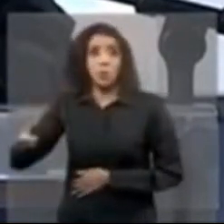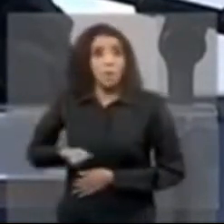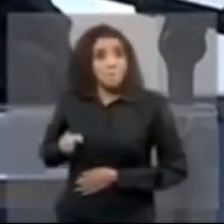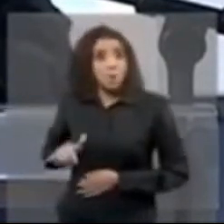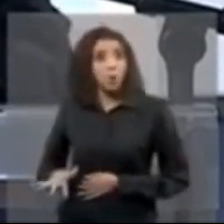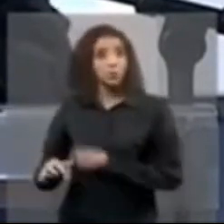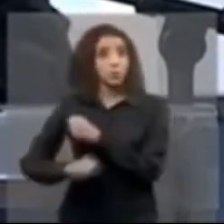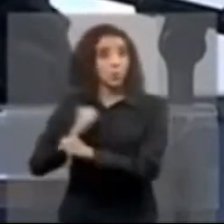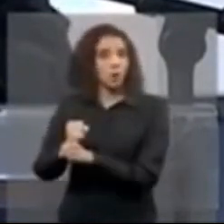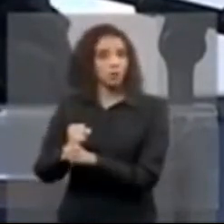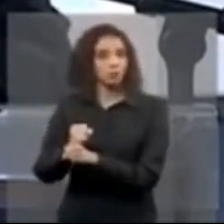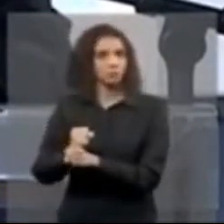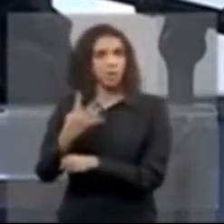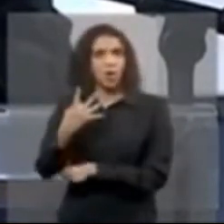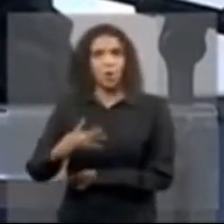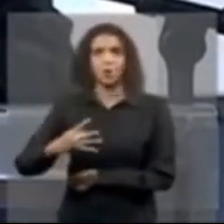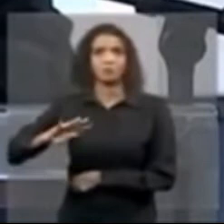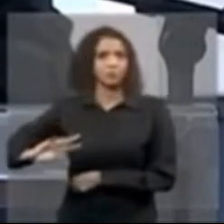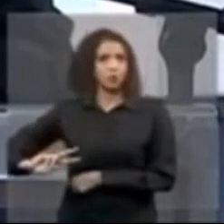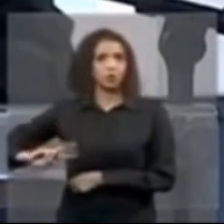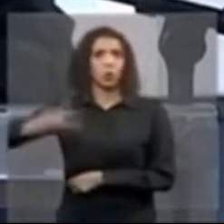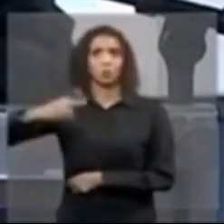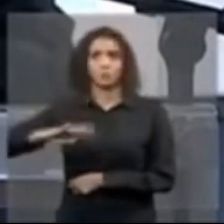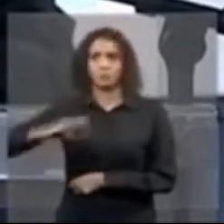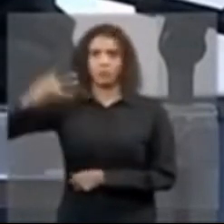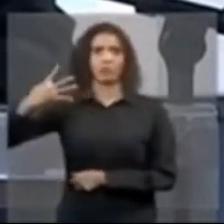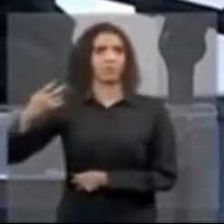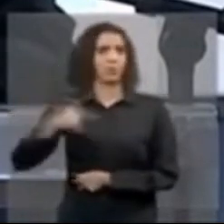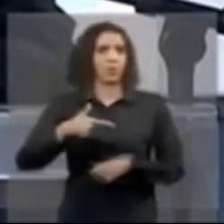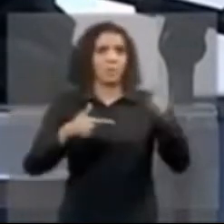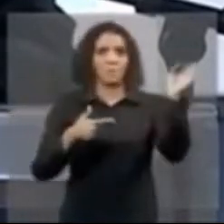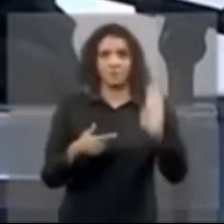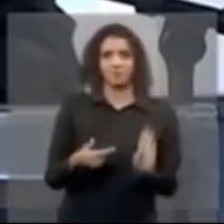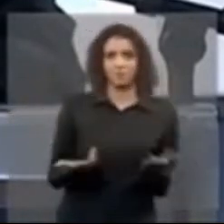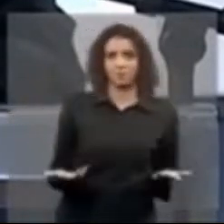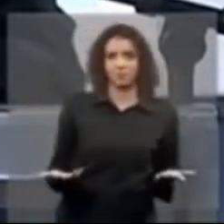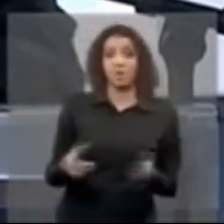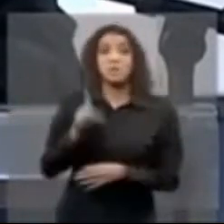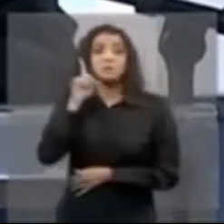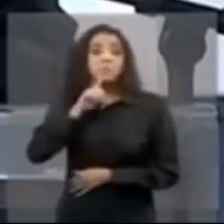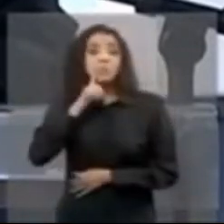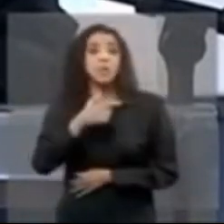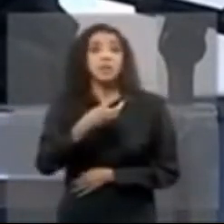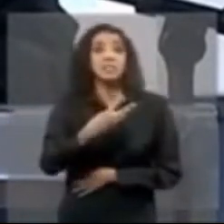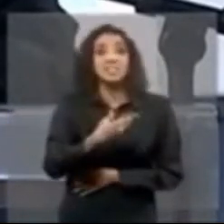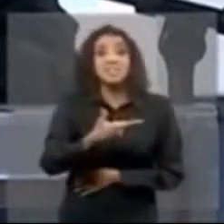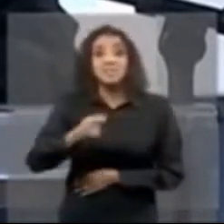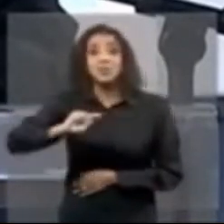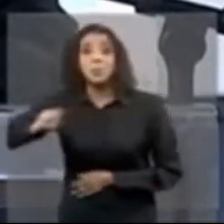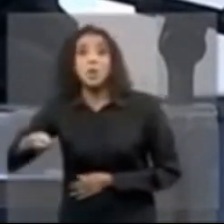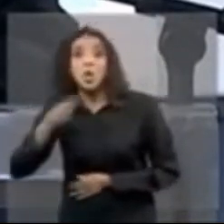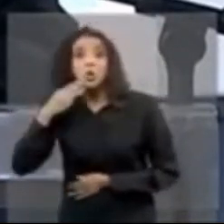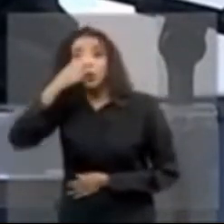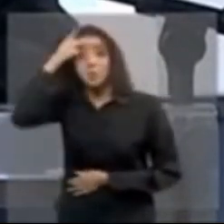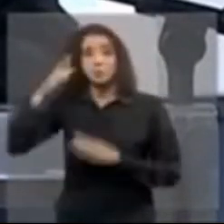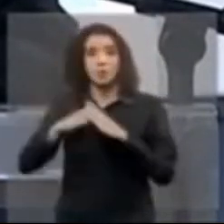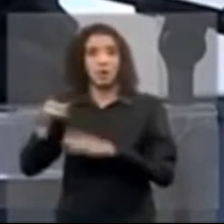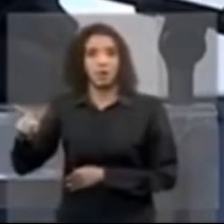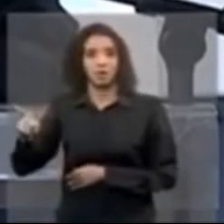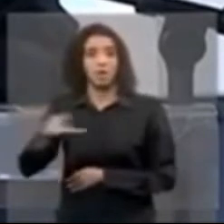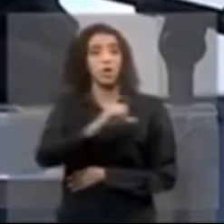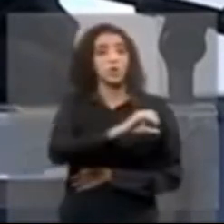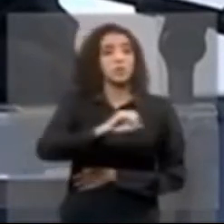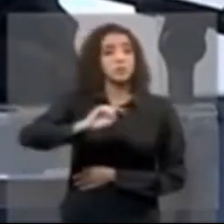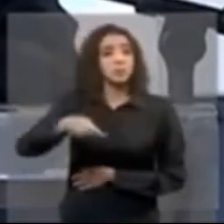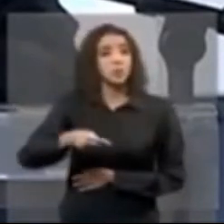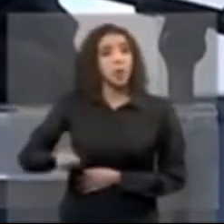ano, 4 vezes mais que o Brasil. Os Estados Unidos têm 320 milhões de habitantes e 900 mil